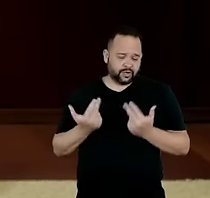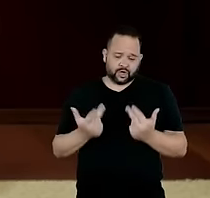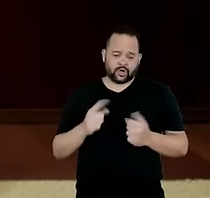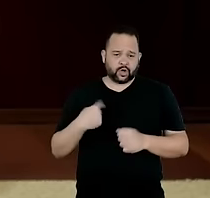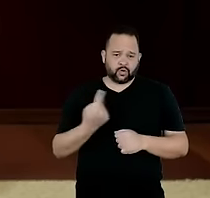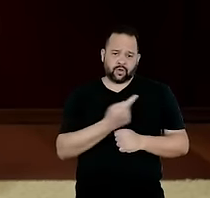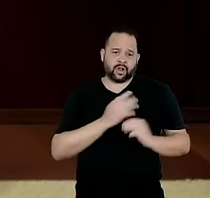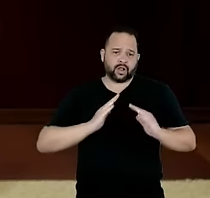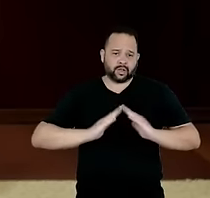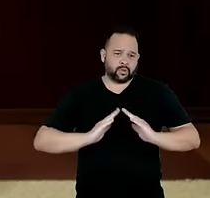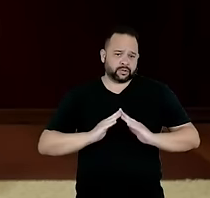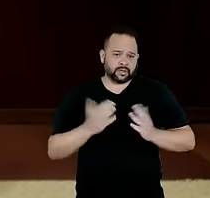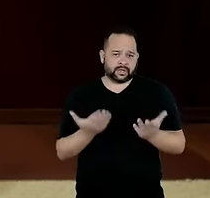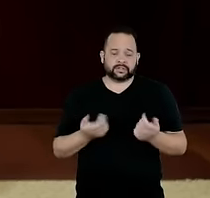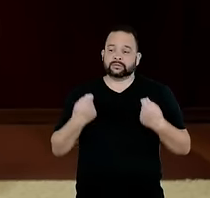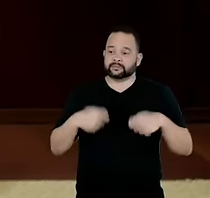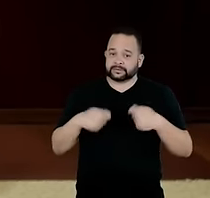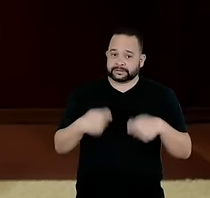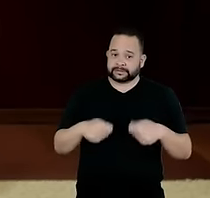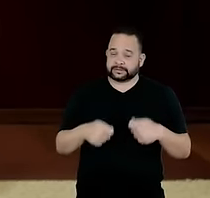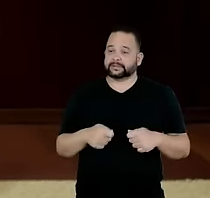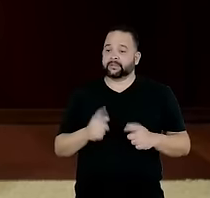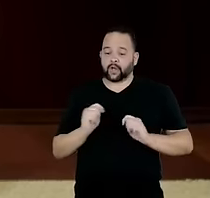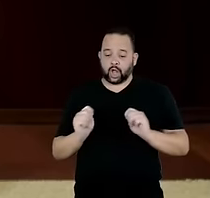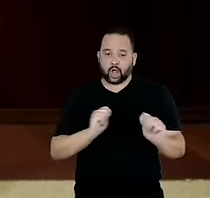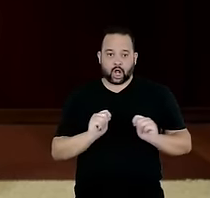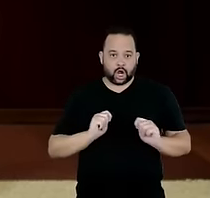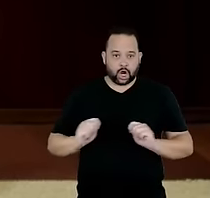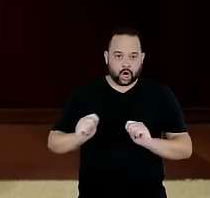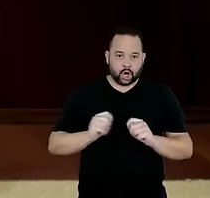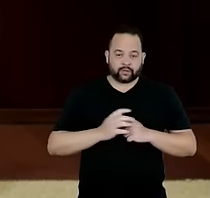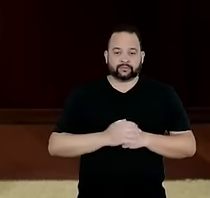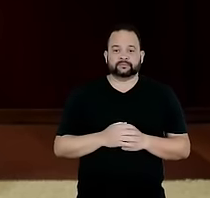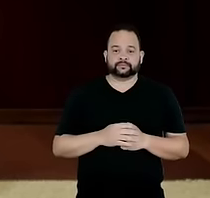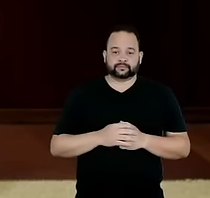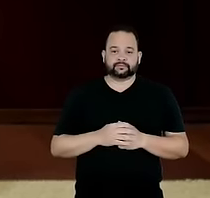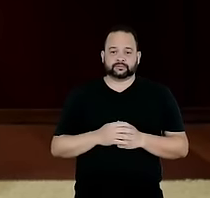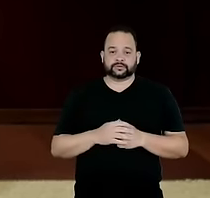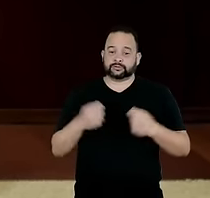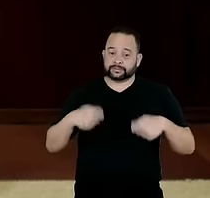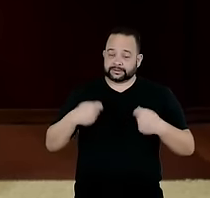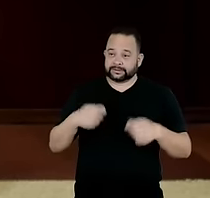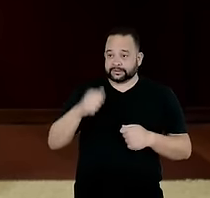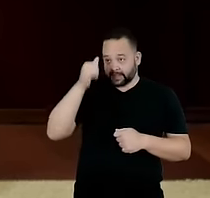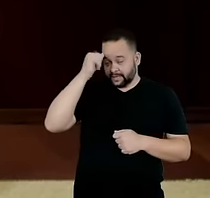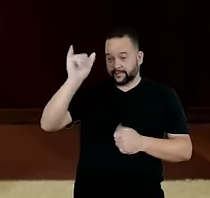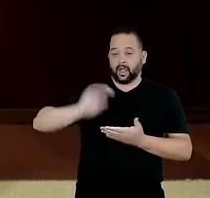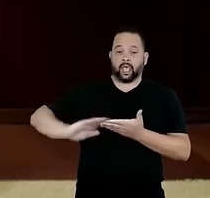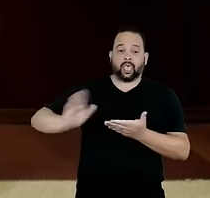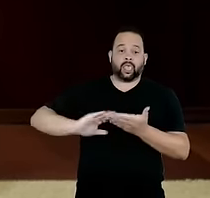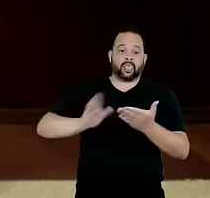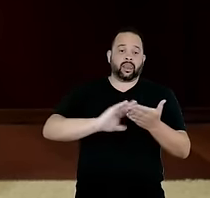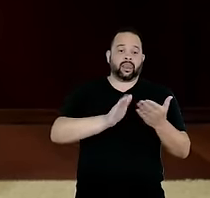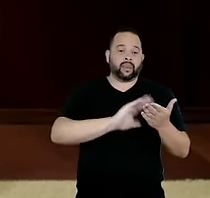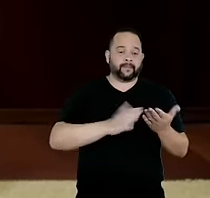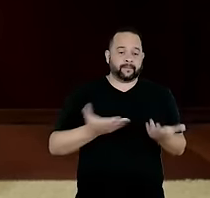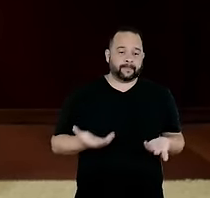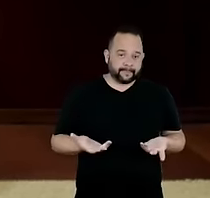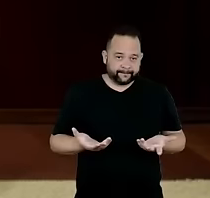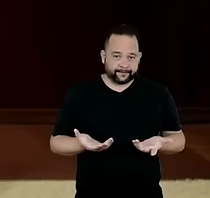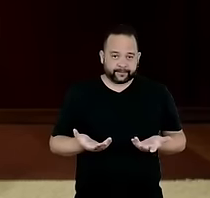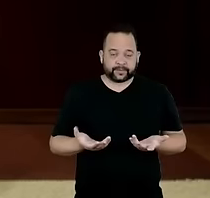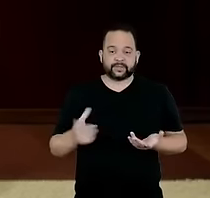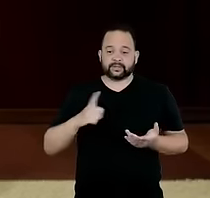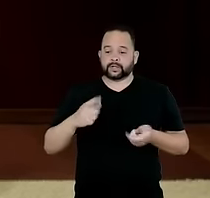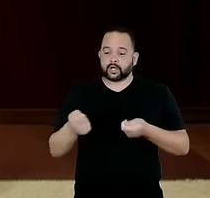unha você tem que estar sempre cortando então é é é uma dinâmica que a gente entende que é oportuna e é é saudável